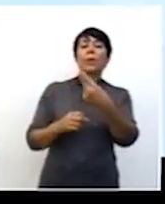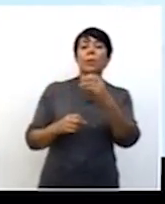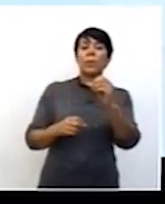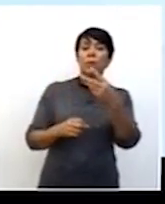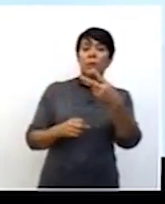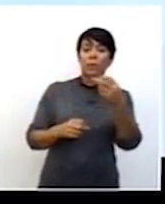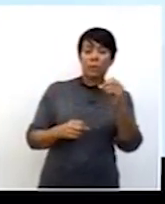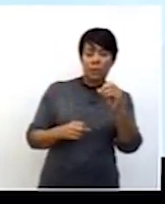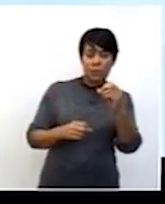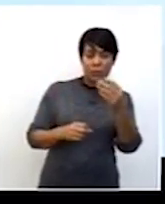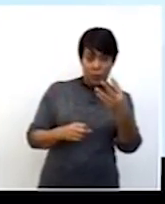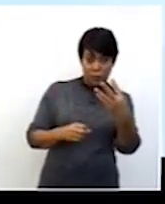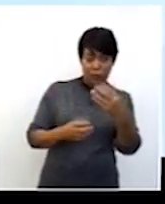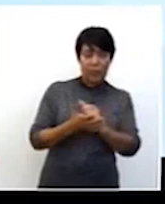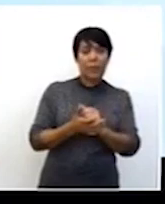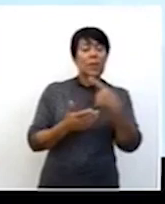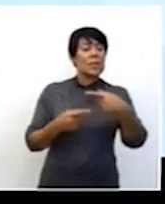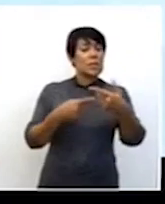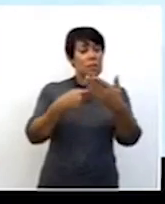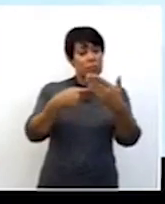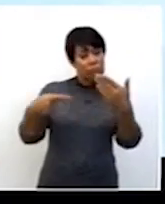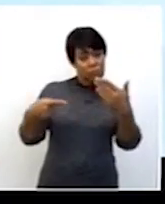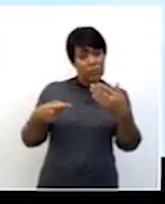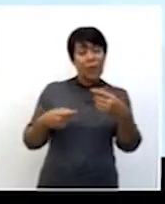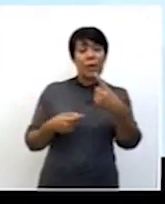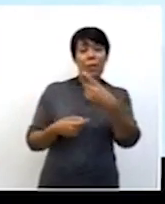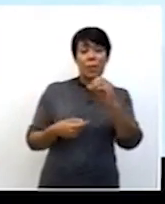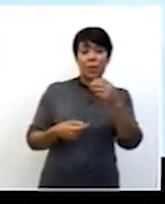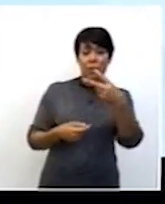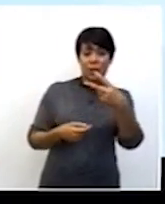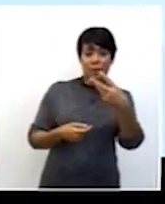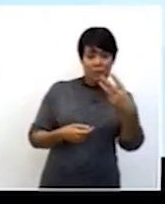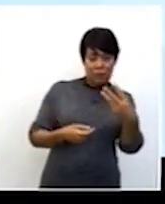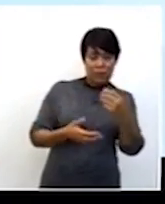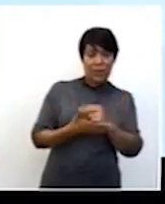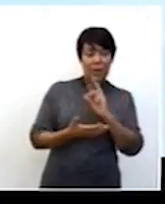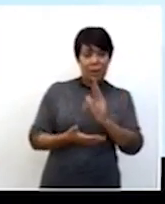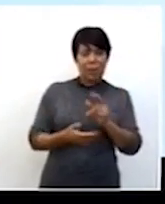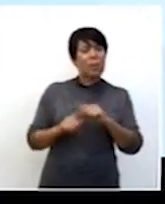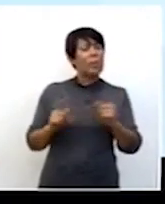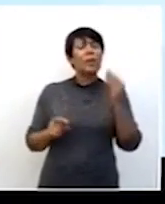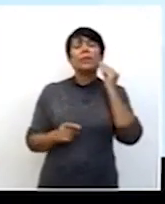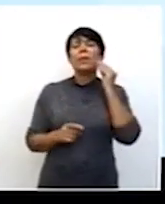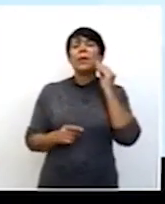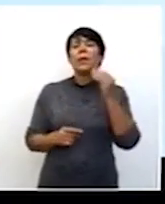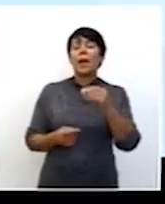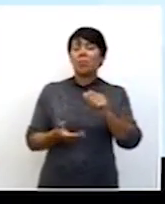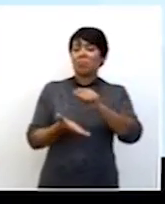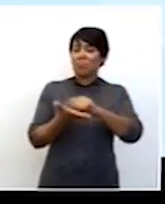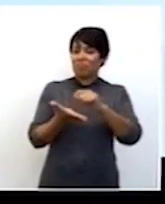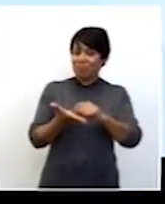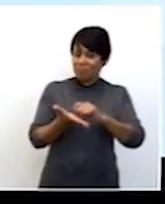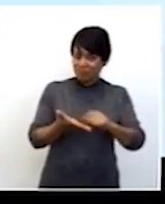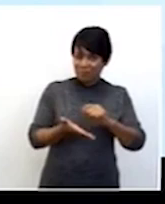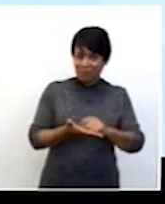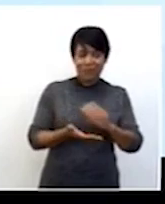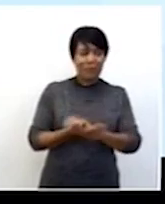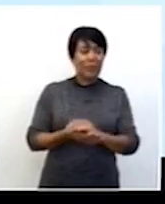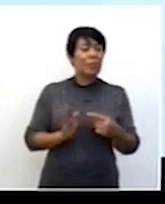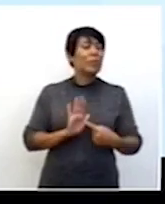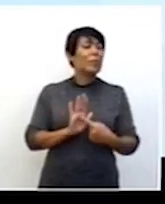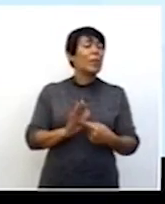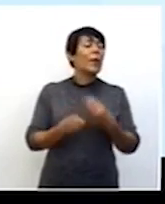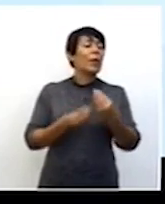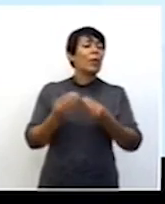dá 1. Se eu subtrair, dá lá um 1023, como muitos colocaram. Mas vamos tentar fazer no papel aqui, bonitinho, para a gente